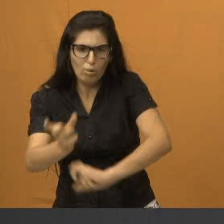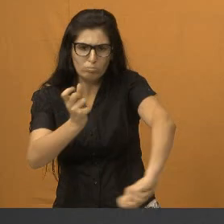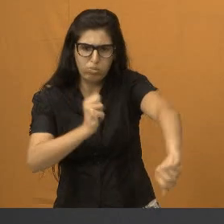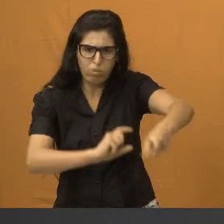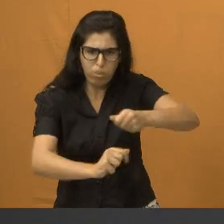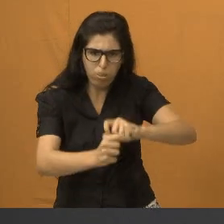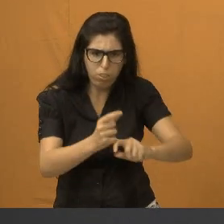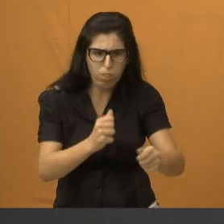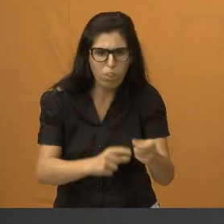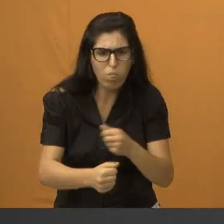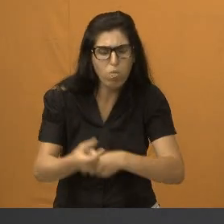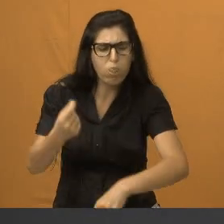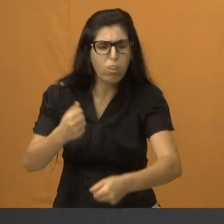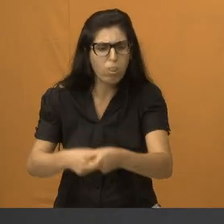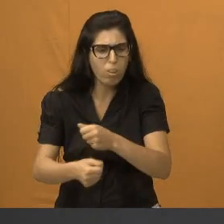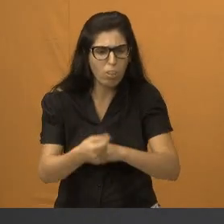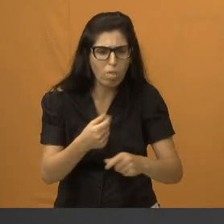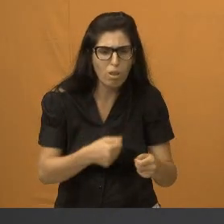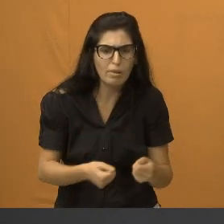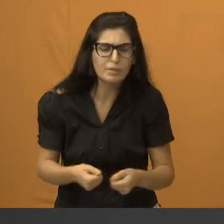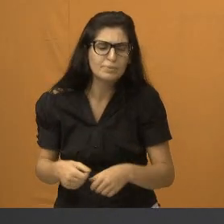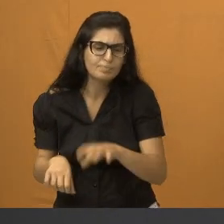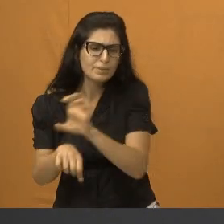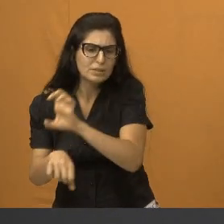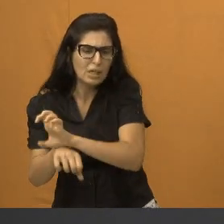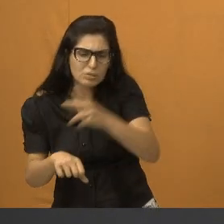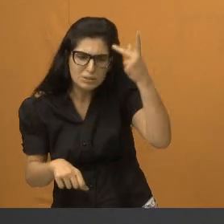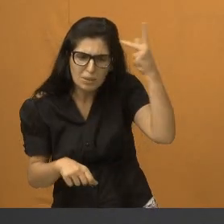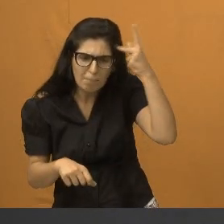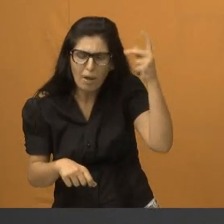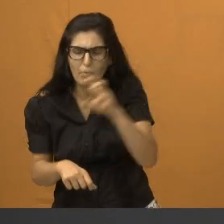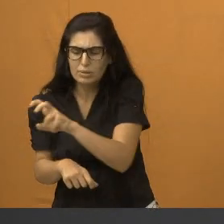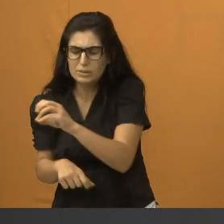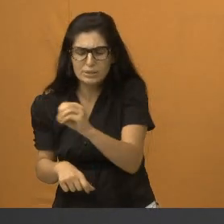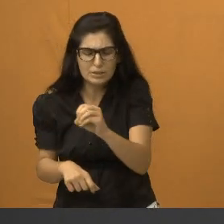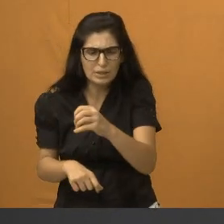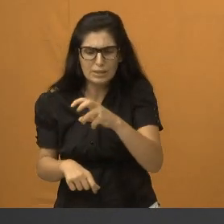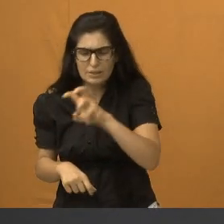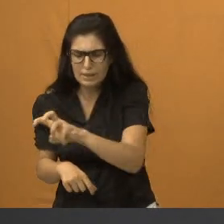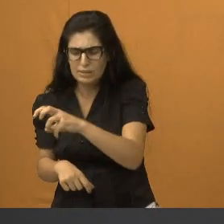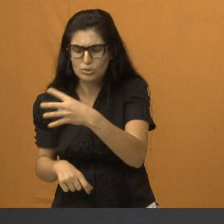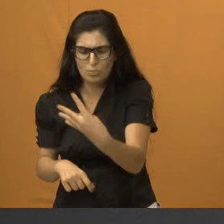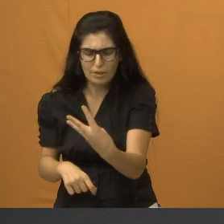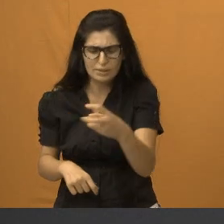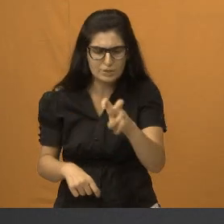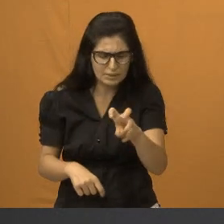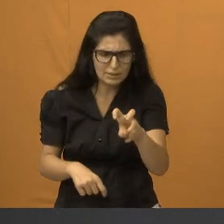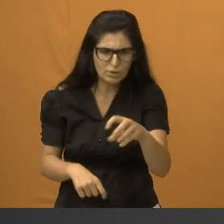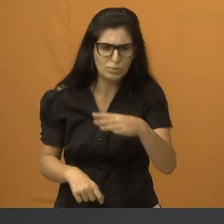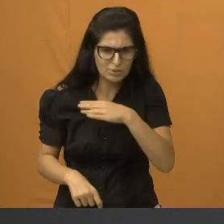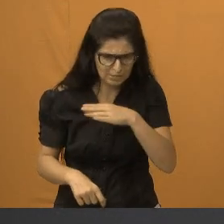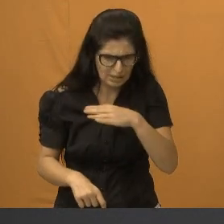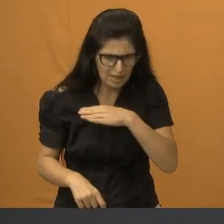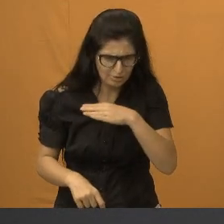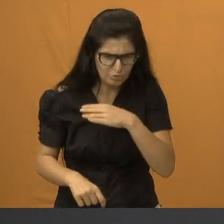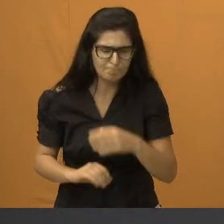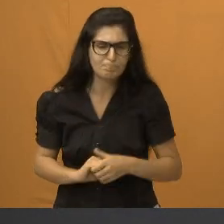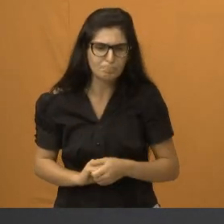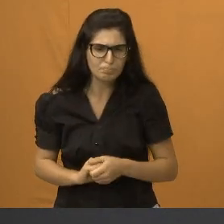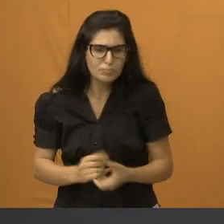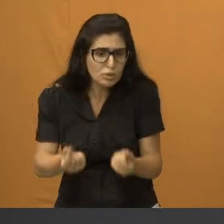né? O Estado de São Paulo são 500 municípios, sei lá. 545 municípios. Isso. Aí,